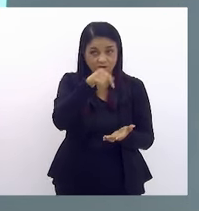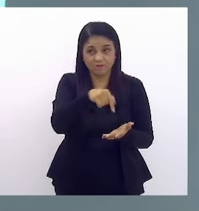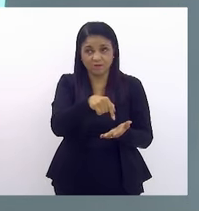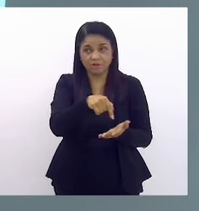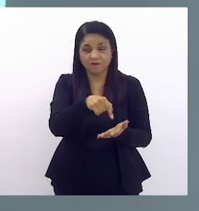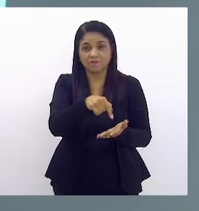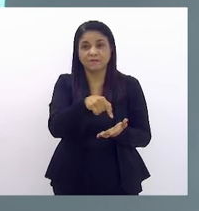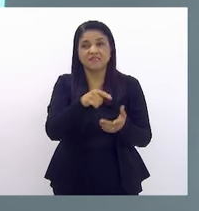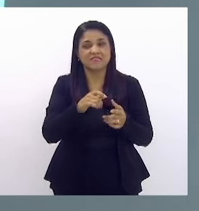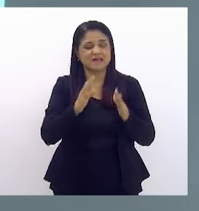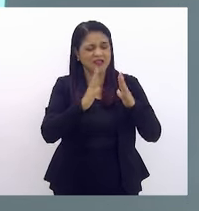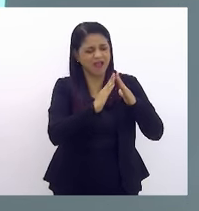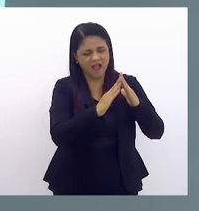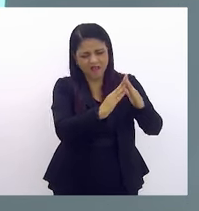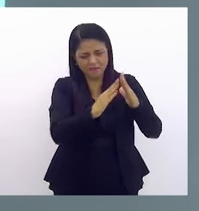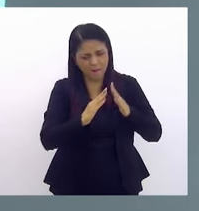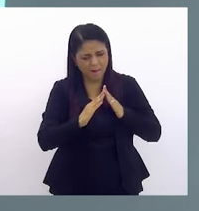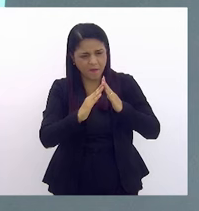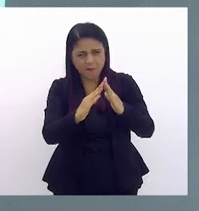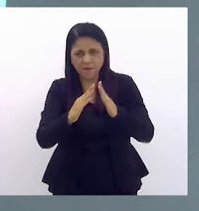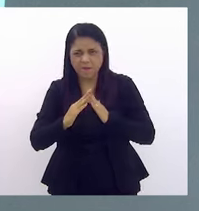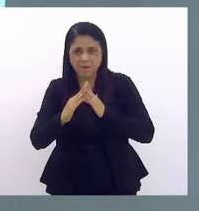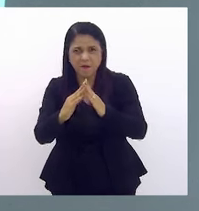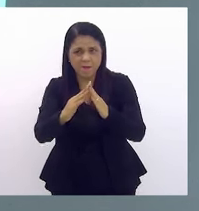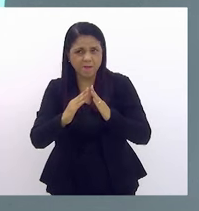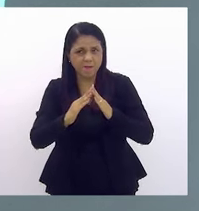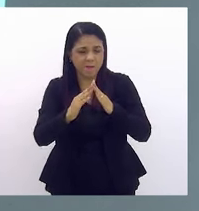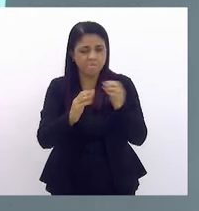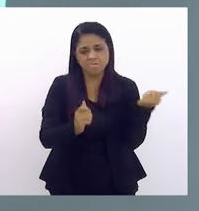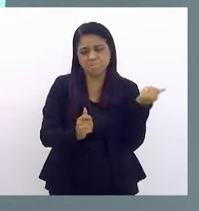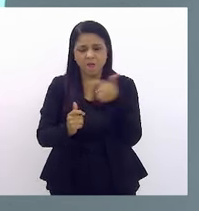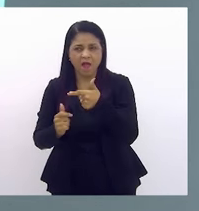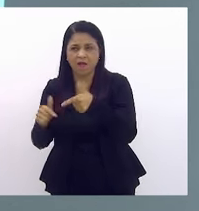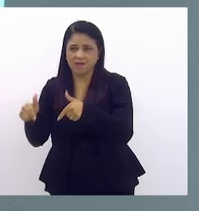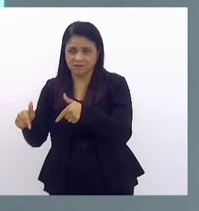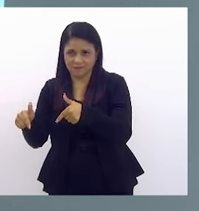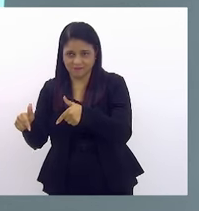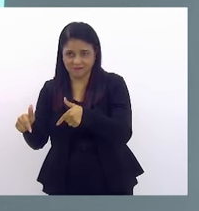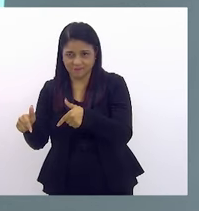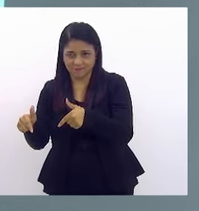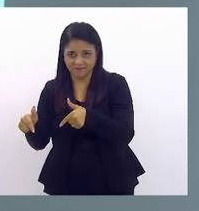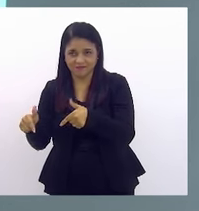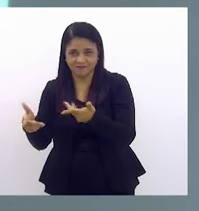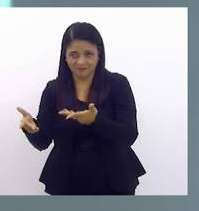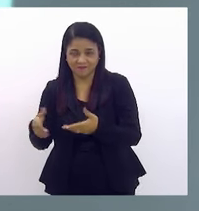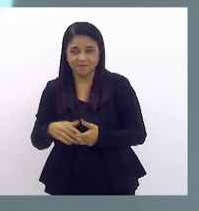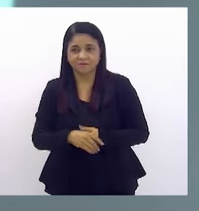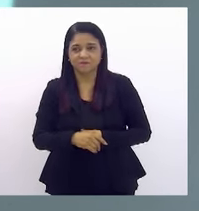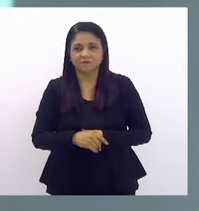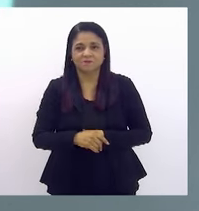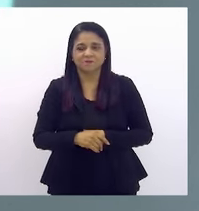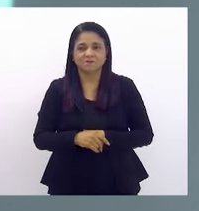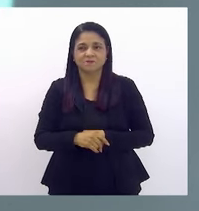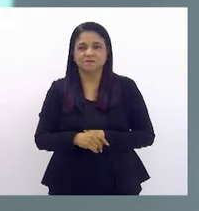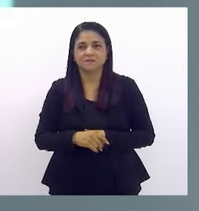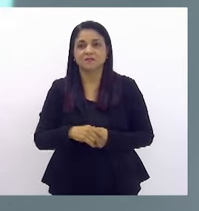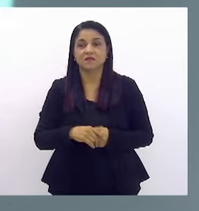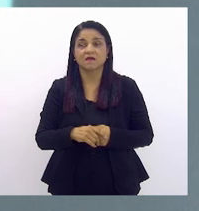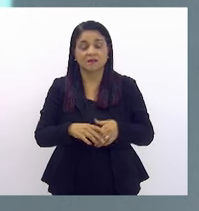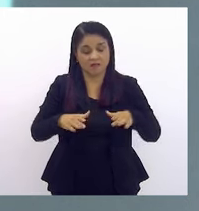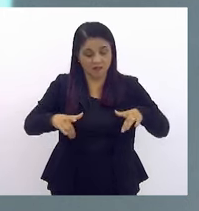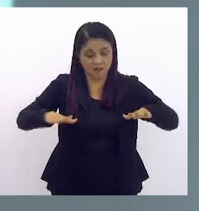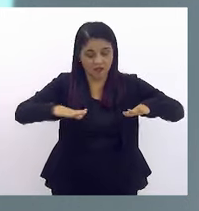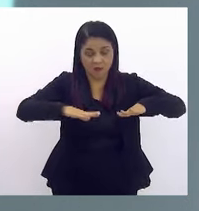bastante casa a mais do que tinha. Né? Ainda estamos no canal da costa. E a Lagoa